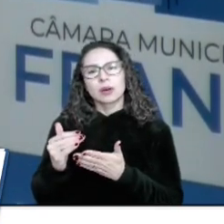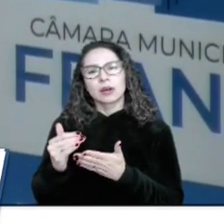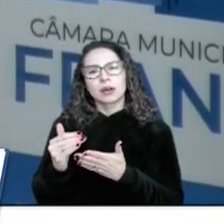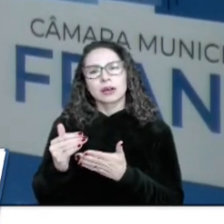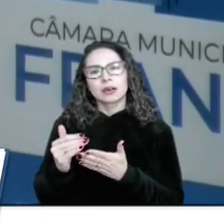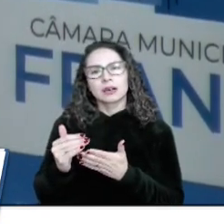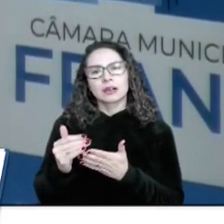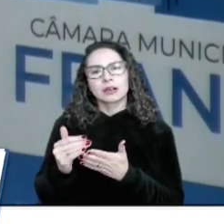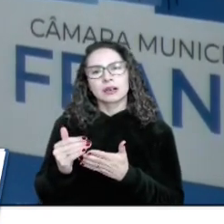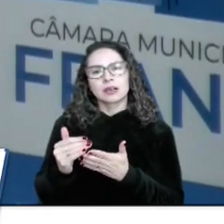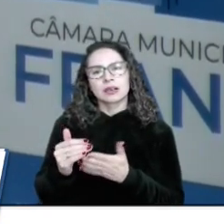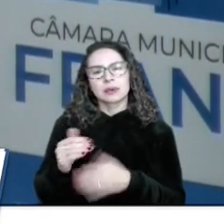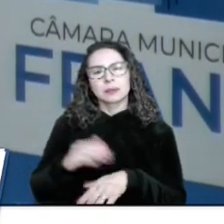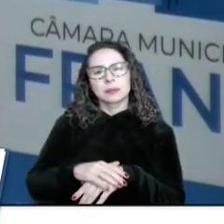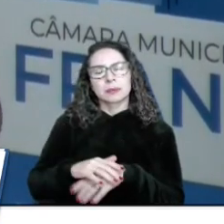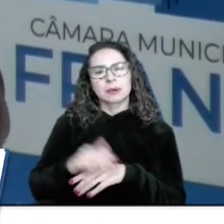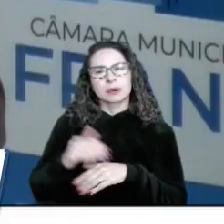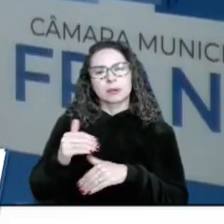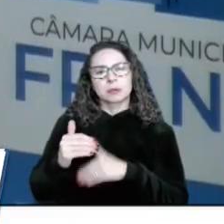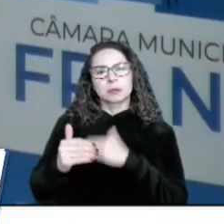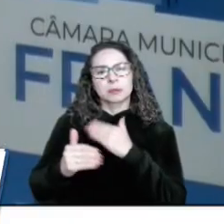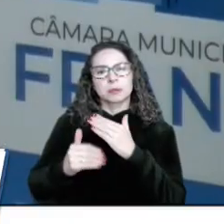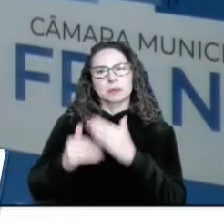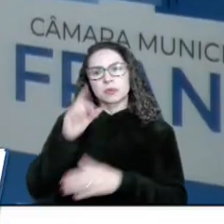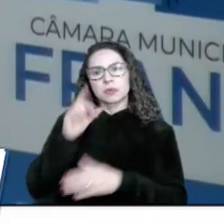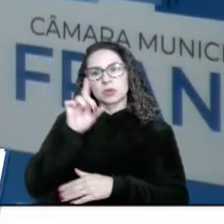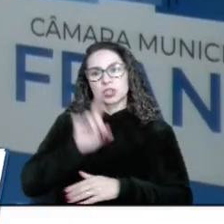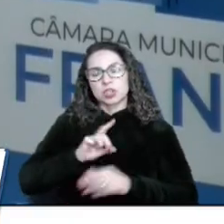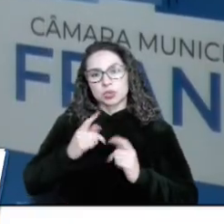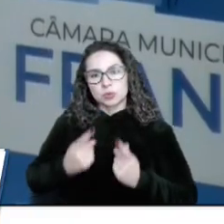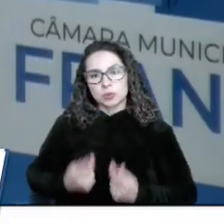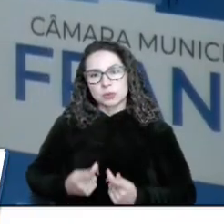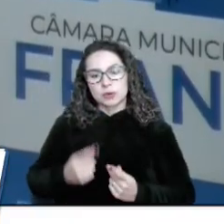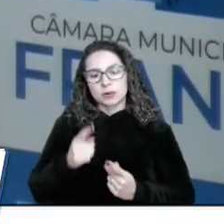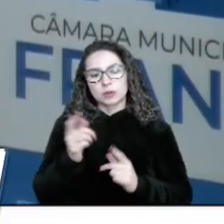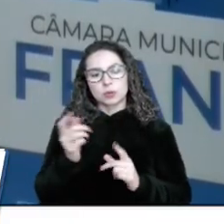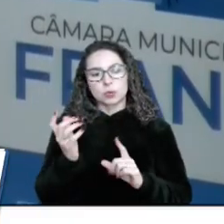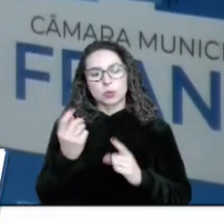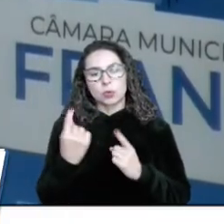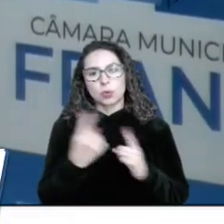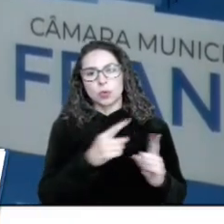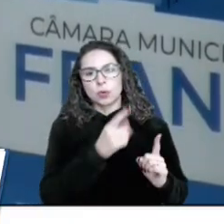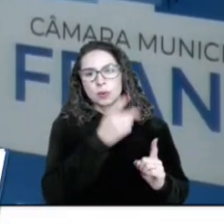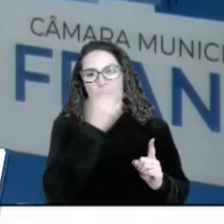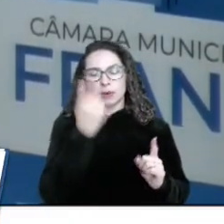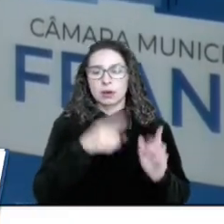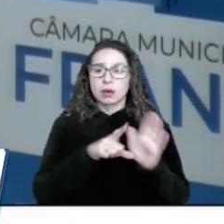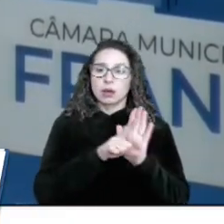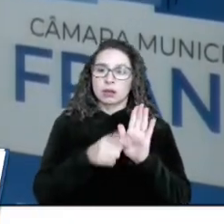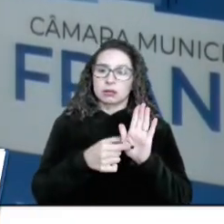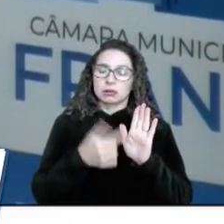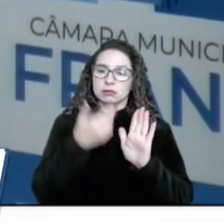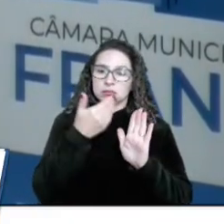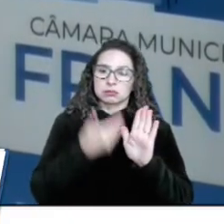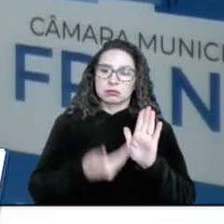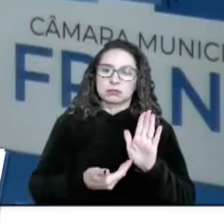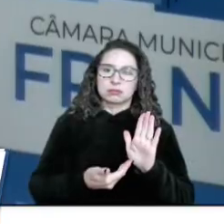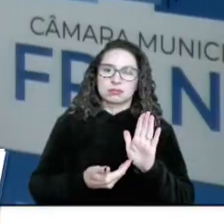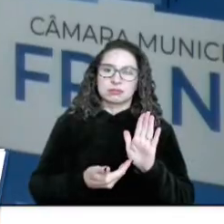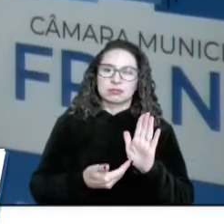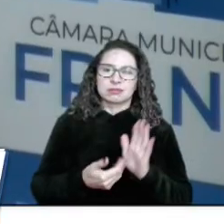você começa a avançar sobre os direitos humanos de uma pessoa, a lei foi para isso. Então,